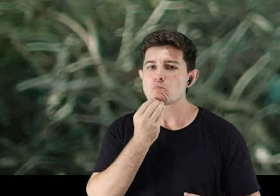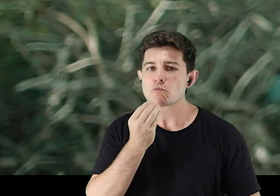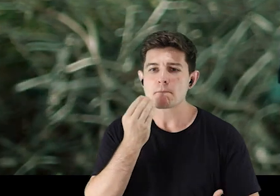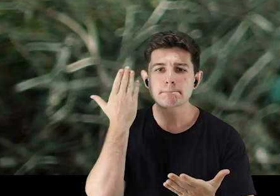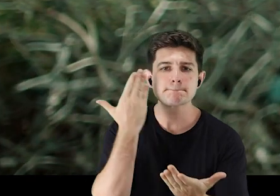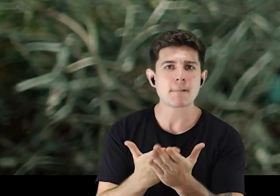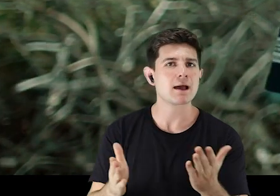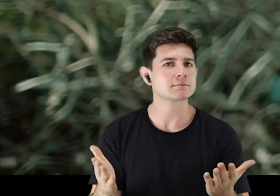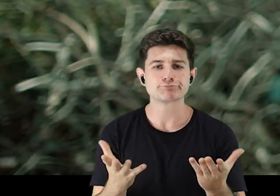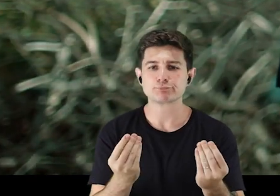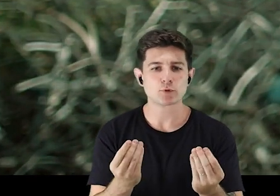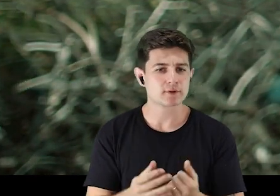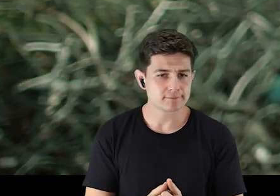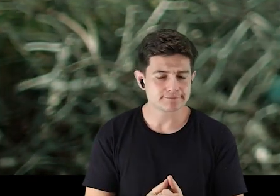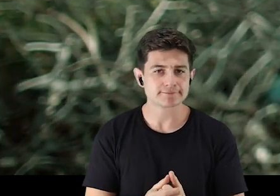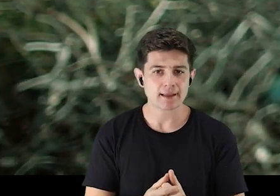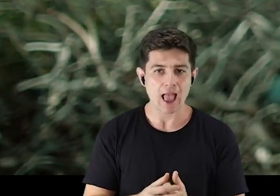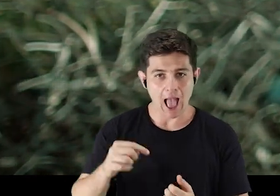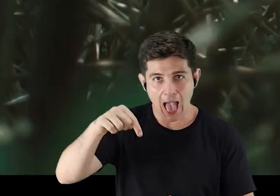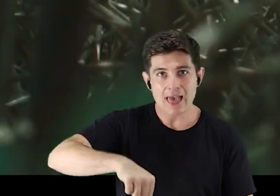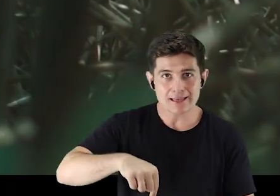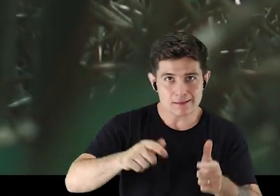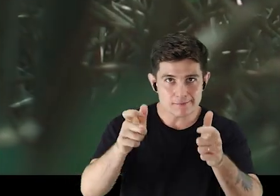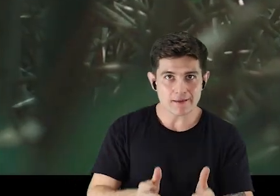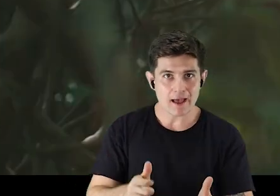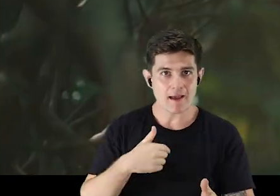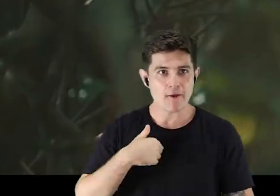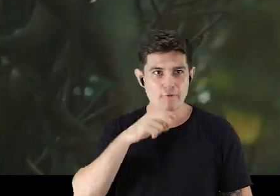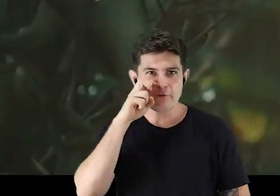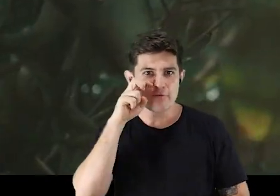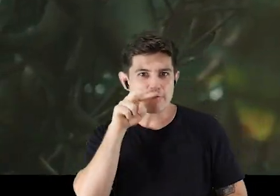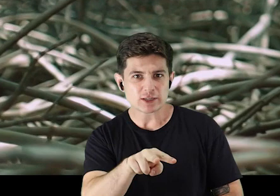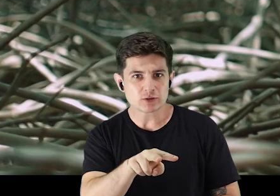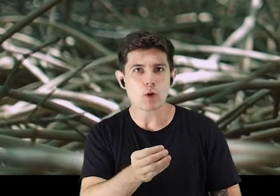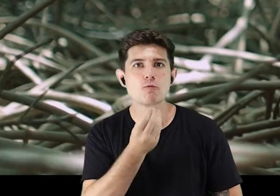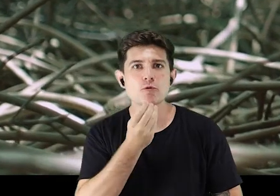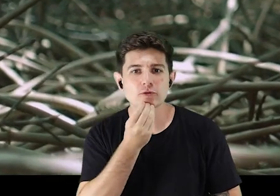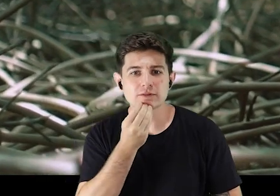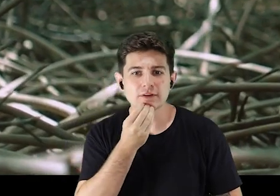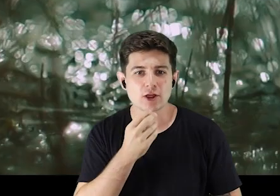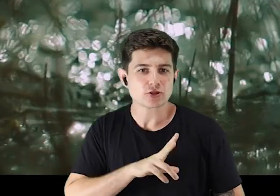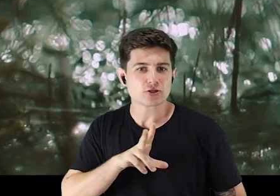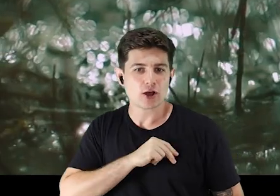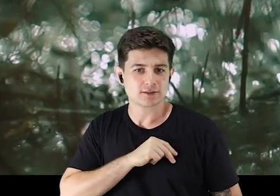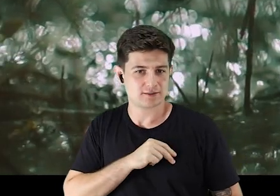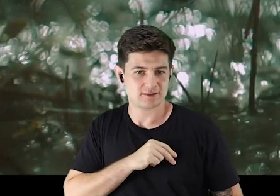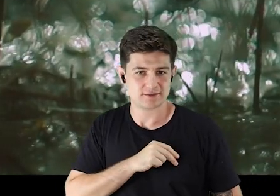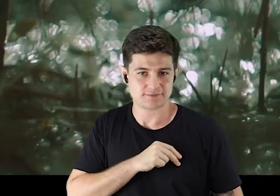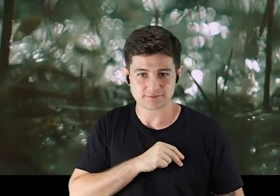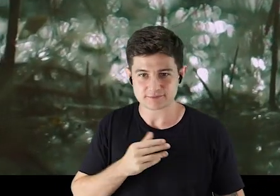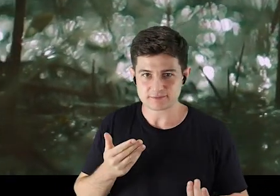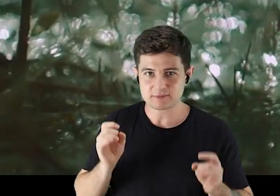Quantas oportunidades você perde? Se aqui você realmente vê elas na sua frente, você vê, nossa, e